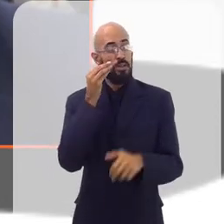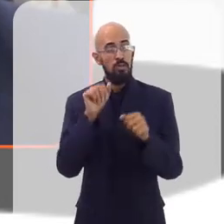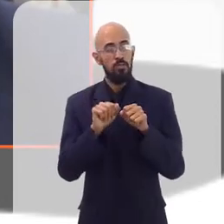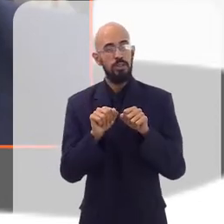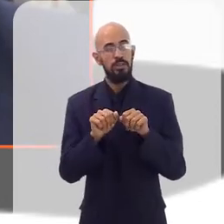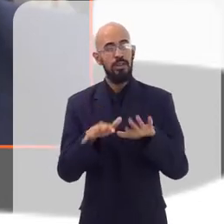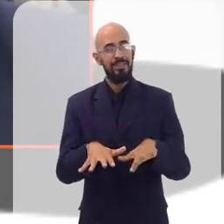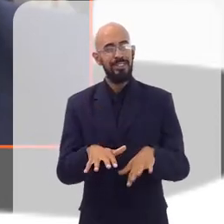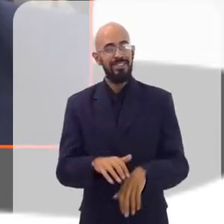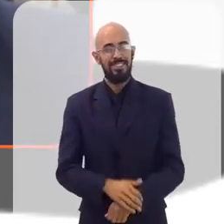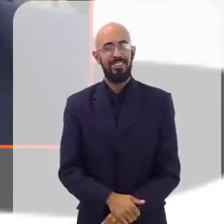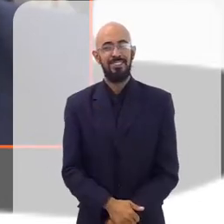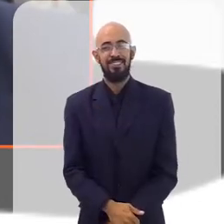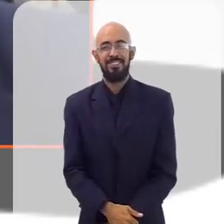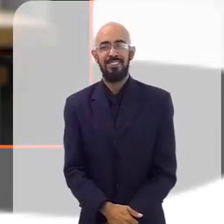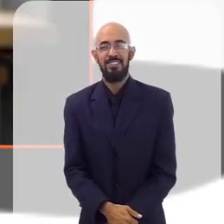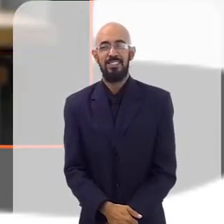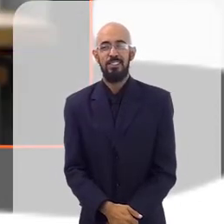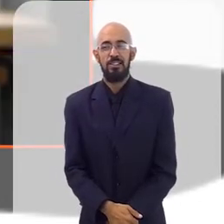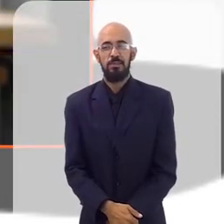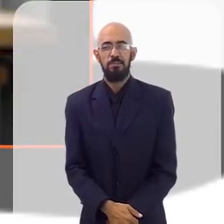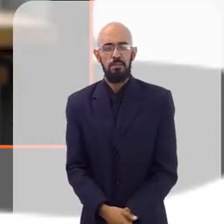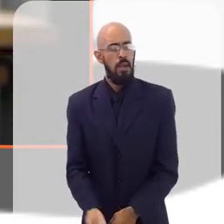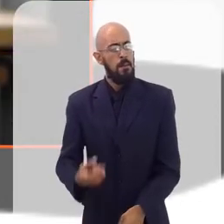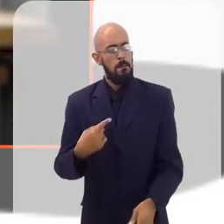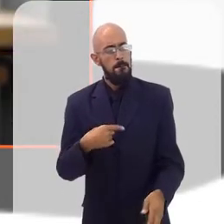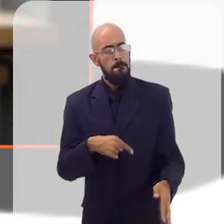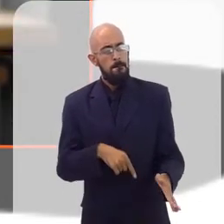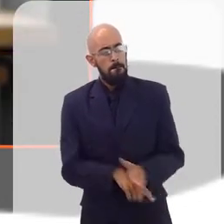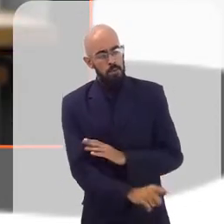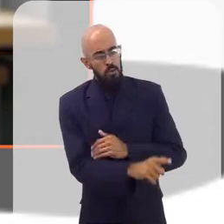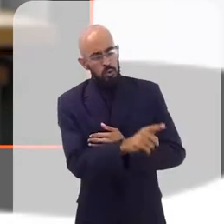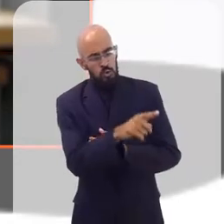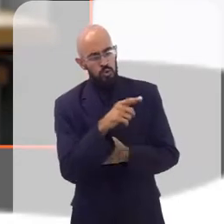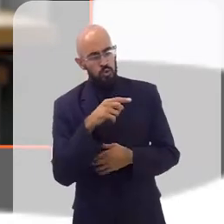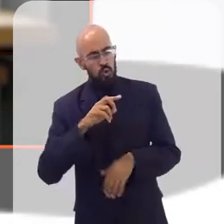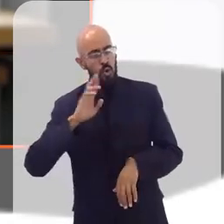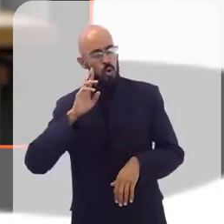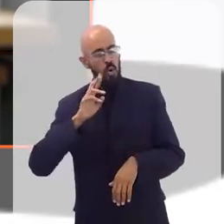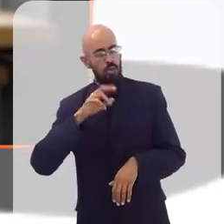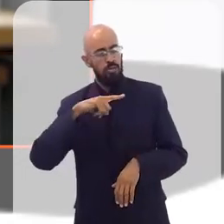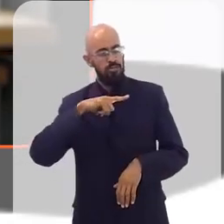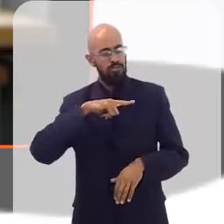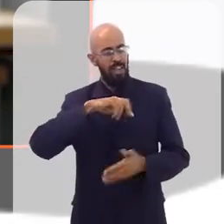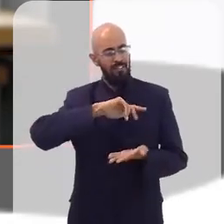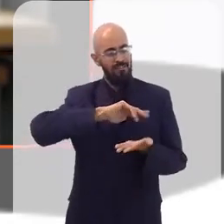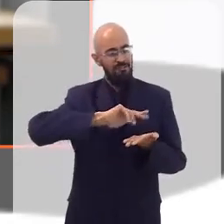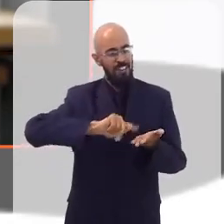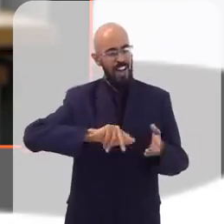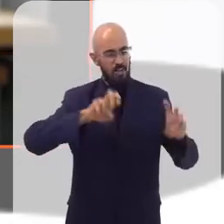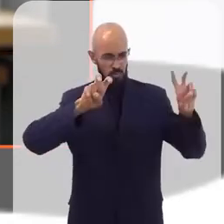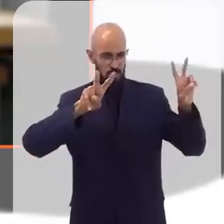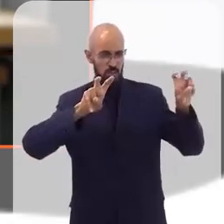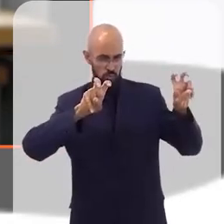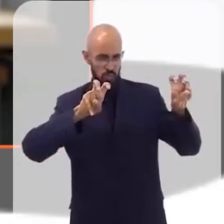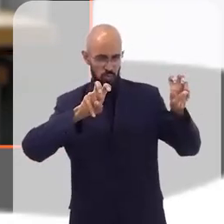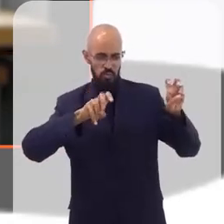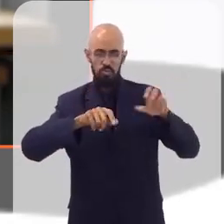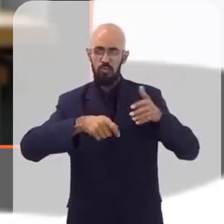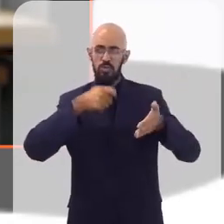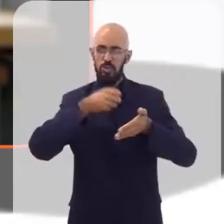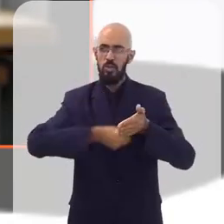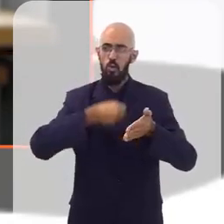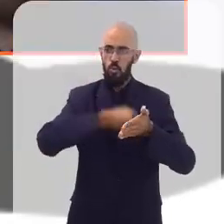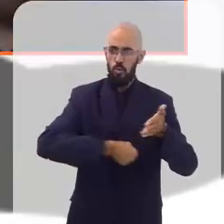tô tentando fazer melhor nesse nesse sítio e o senhor é um deputado holístico né Porque eu só não atua apenas à frente da